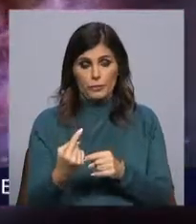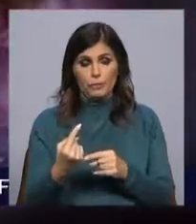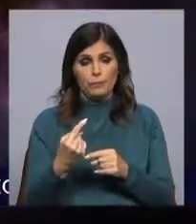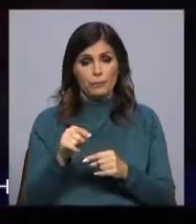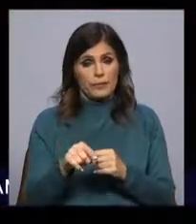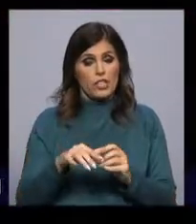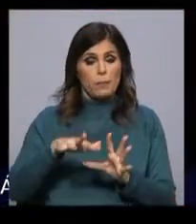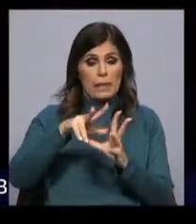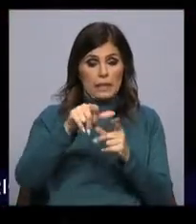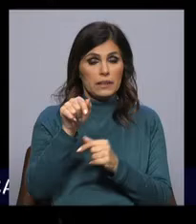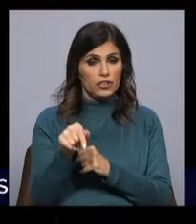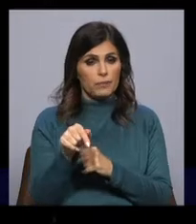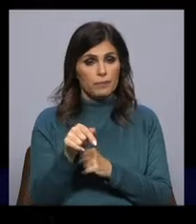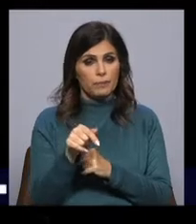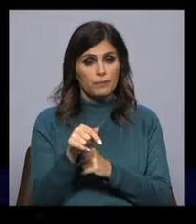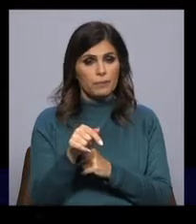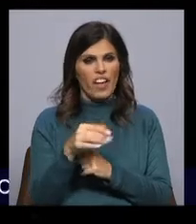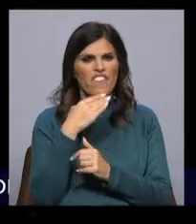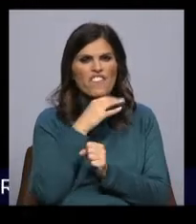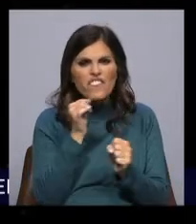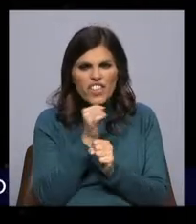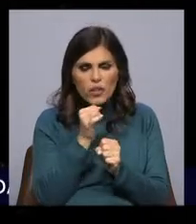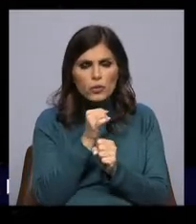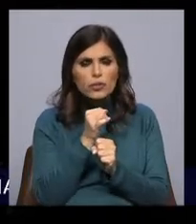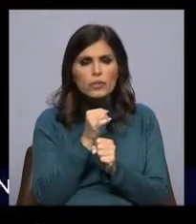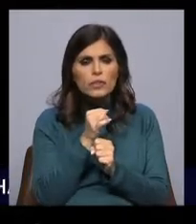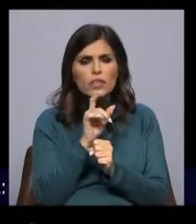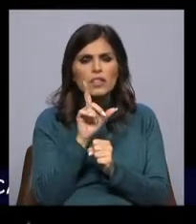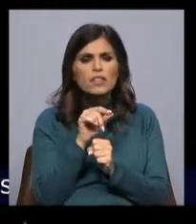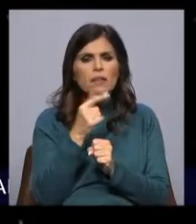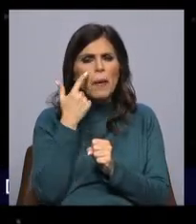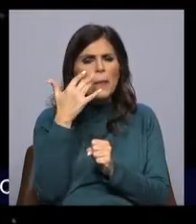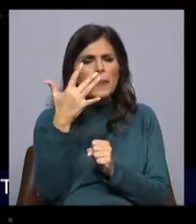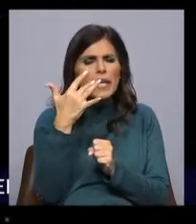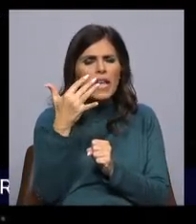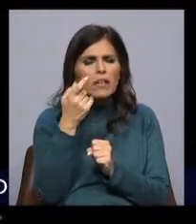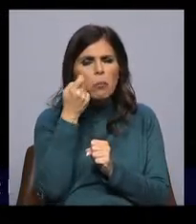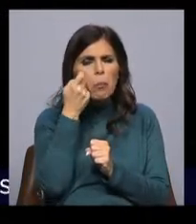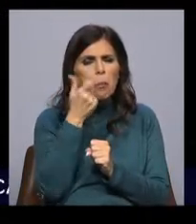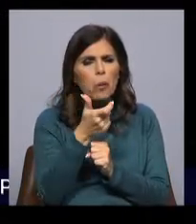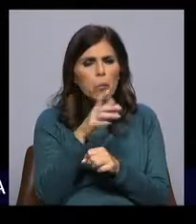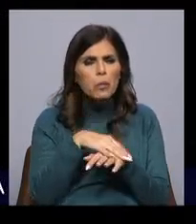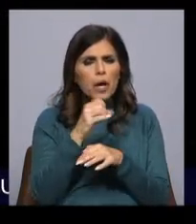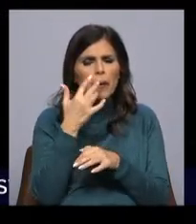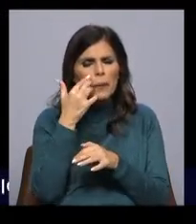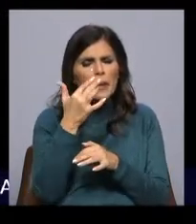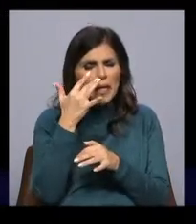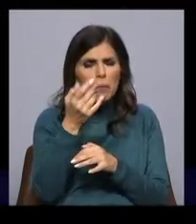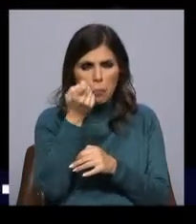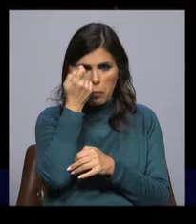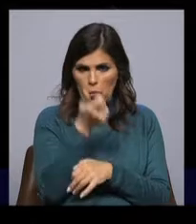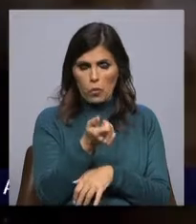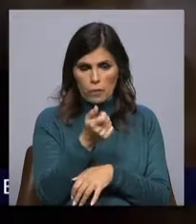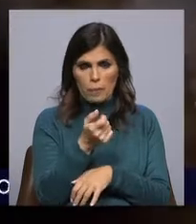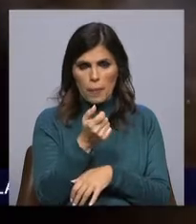estes planetas são frios e, portanto, são também pouco brilhantes. Mas foi à custa desse brilho residual